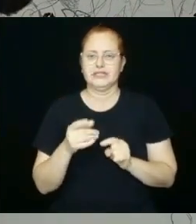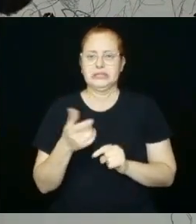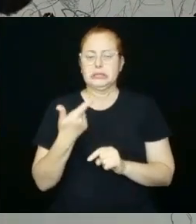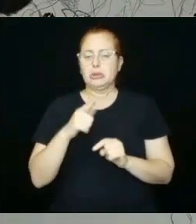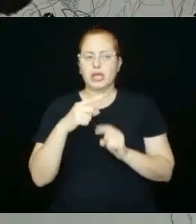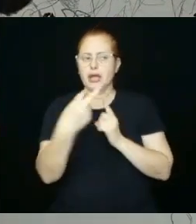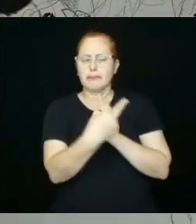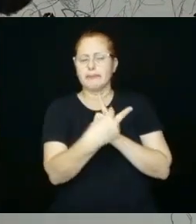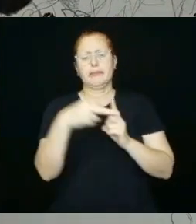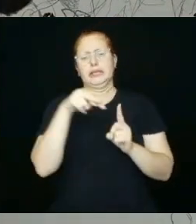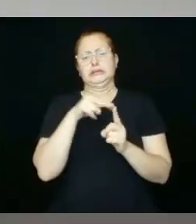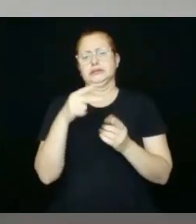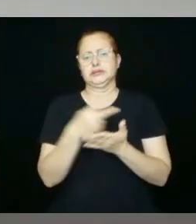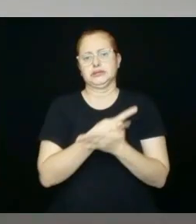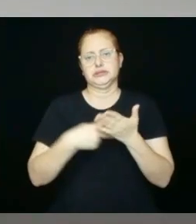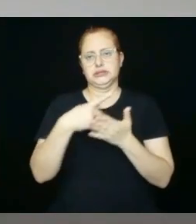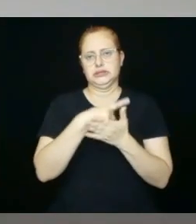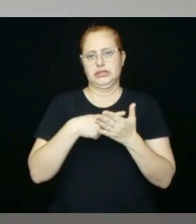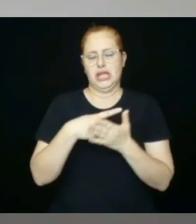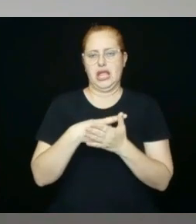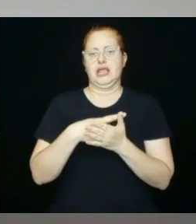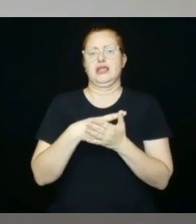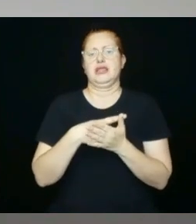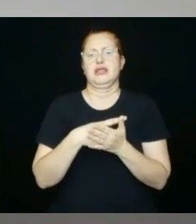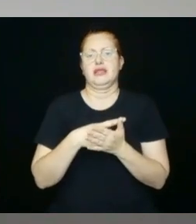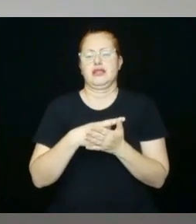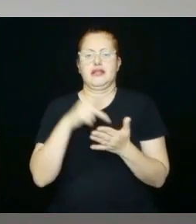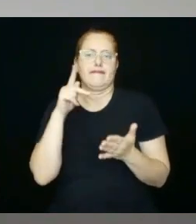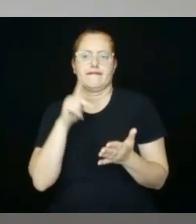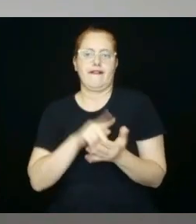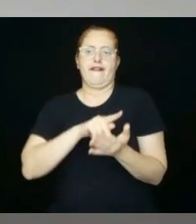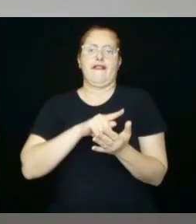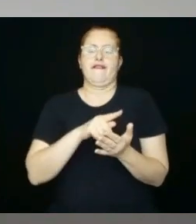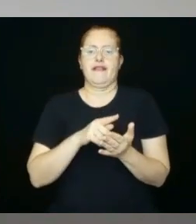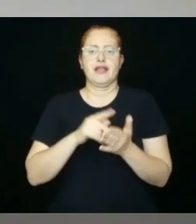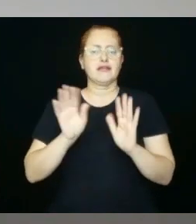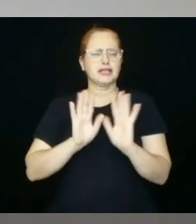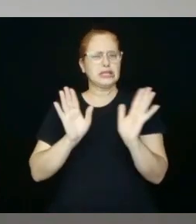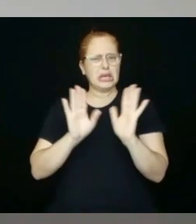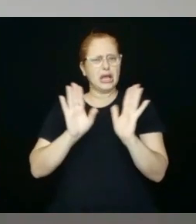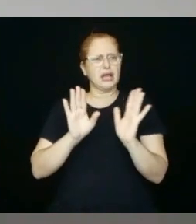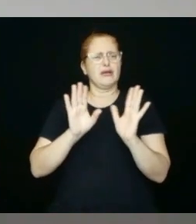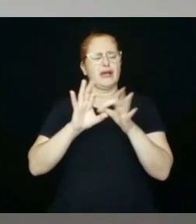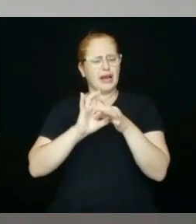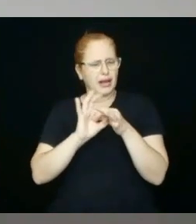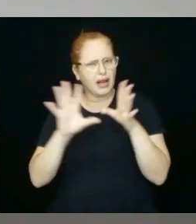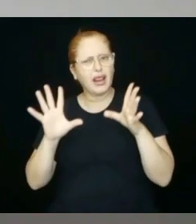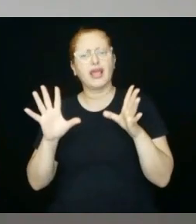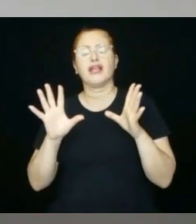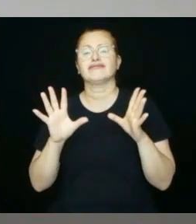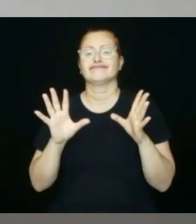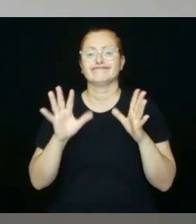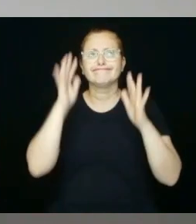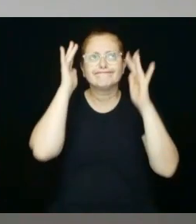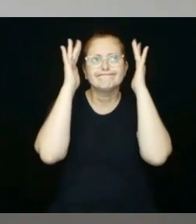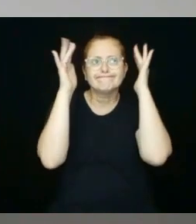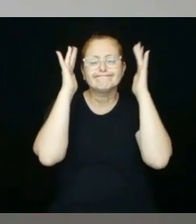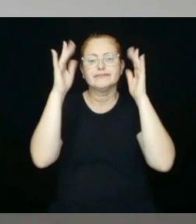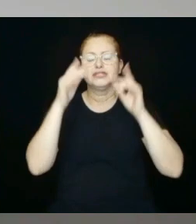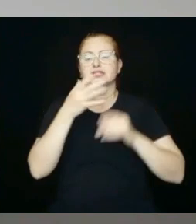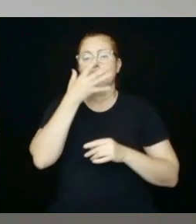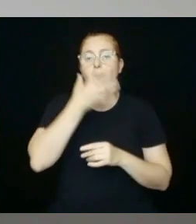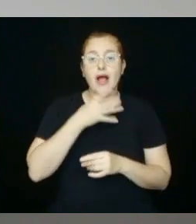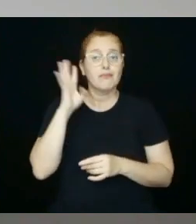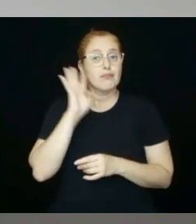tem uma perspectiva de um desenho hiperrealista, o traço foi se soltando assim, né? E isso também eu acho que foi uma